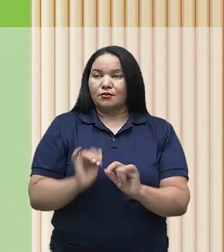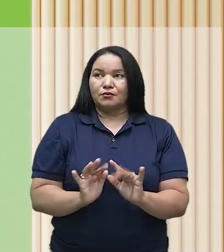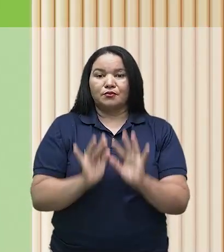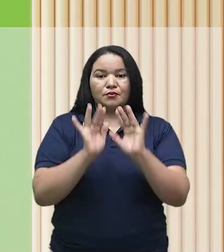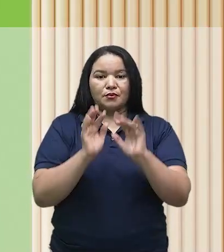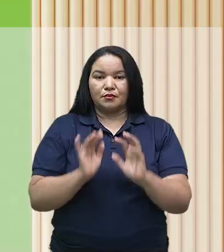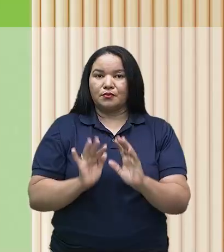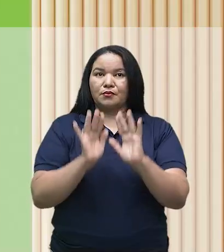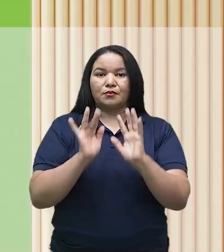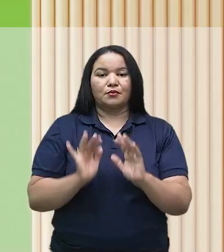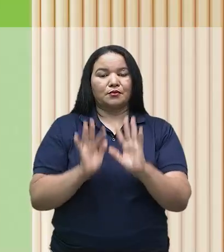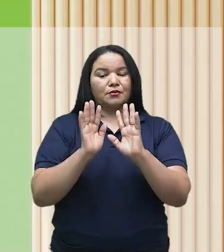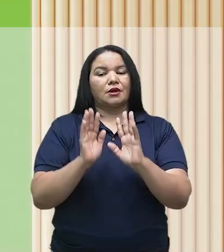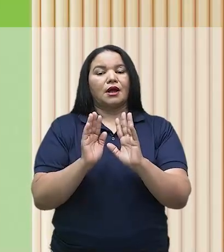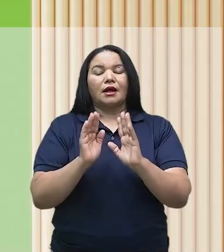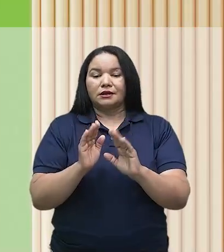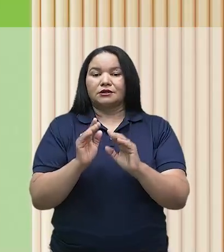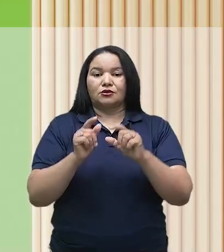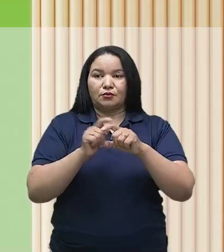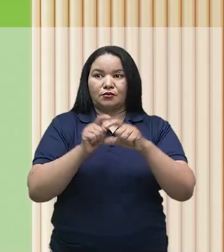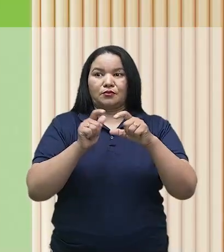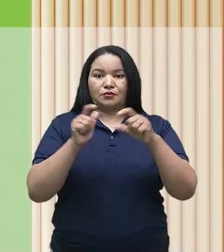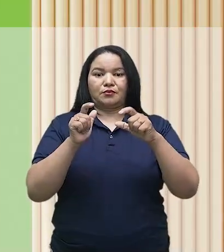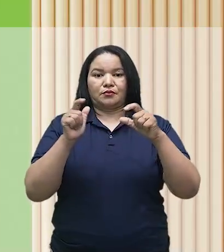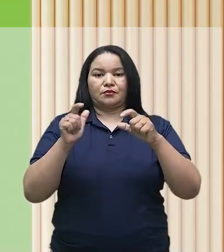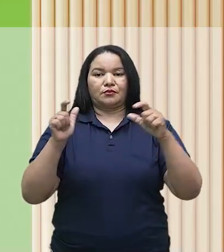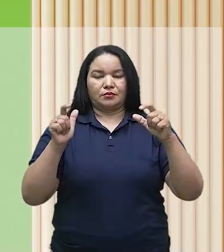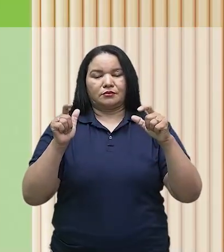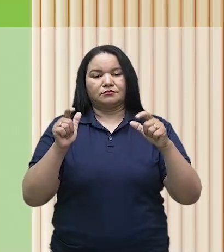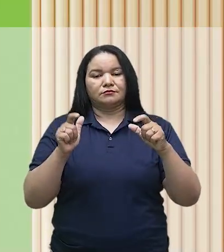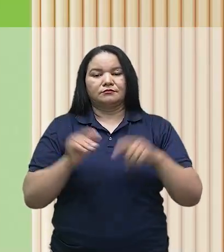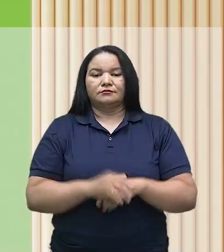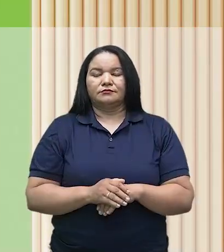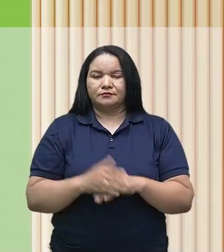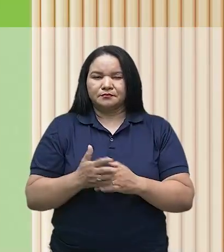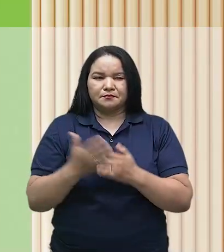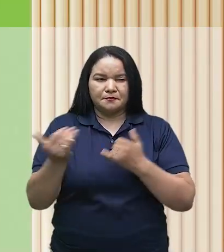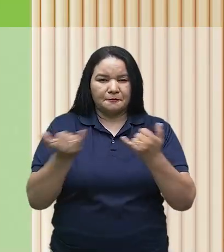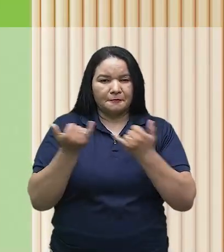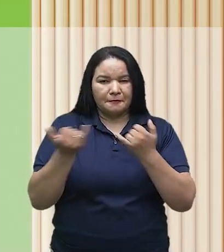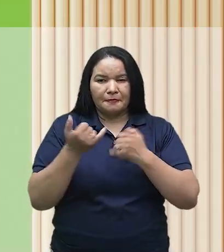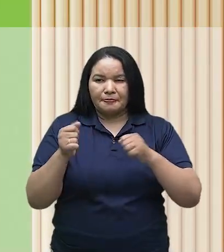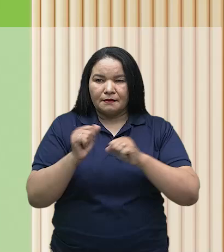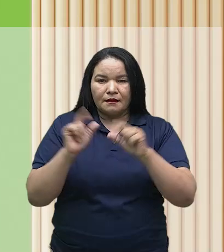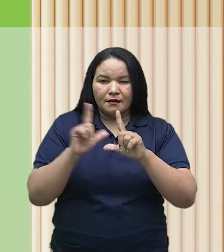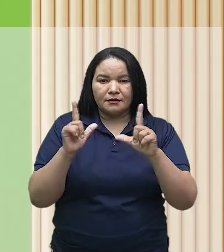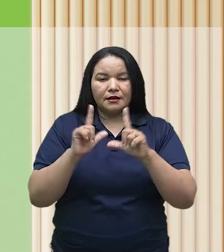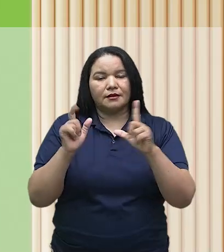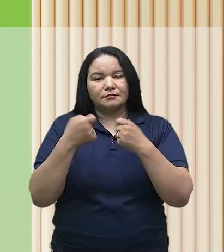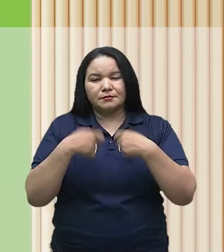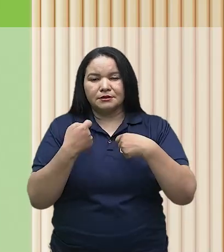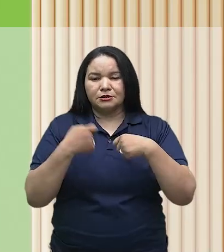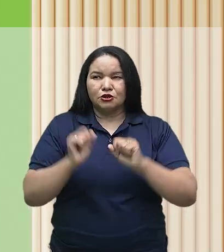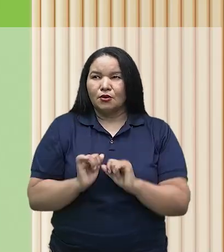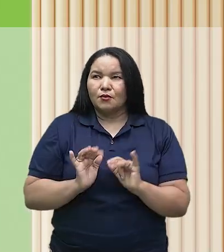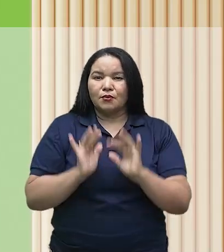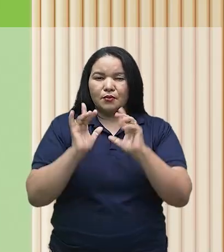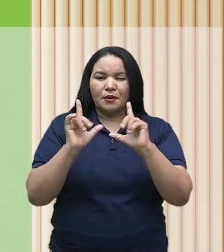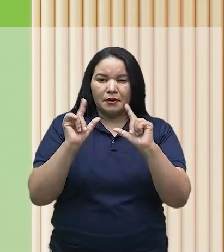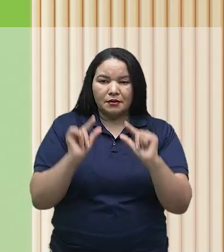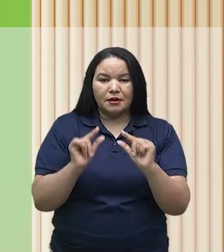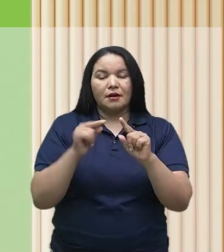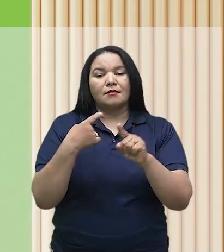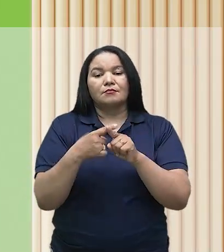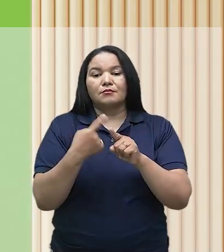hoje só vão se intensificar. Então, quando a gente recebe alertas que falam sobre nós precisamos reduzir as emissões porque